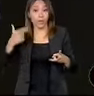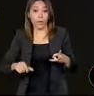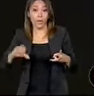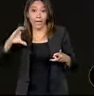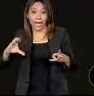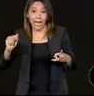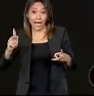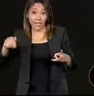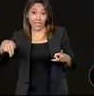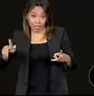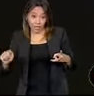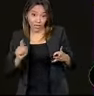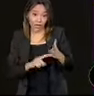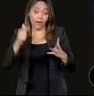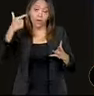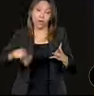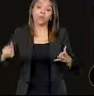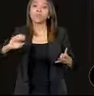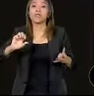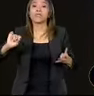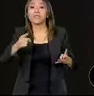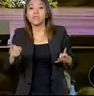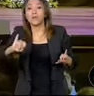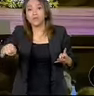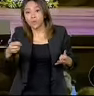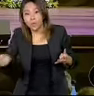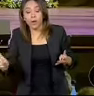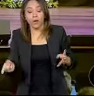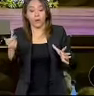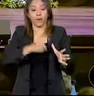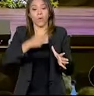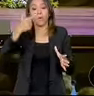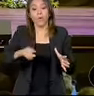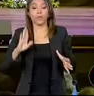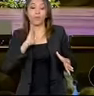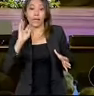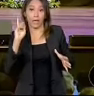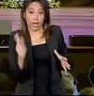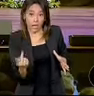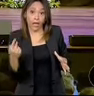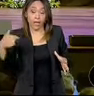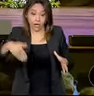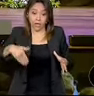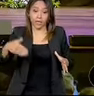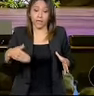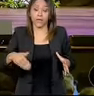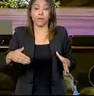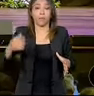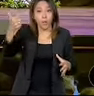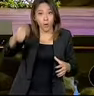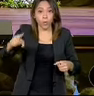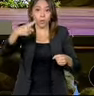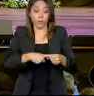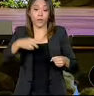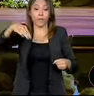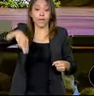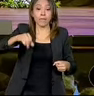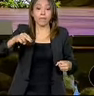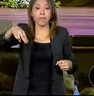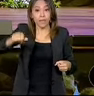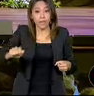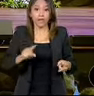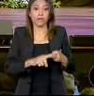Caratinga, em São João de Nepomuceno, em Belo Horizonte, um outro aqui em Belo Horizonte, em Minas Novas,